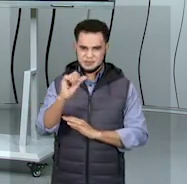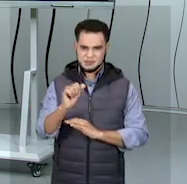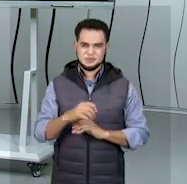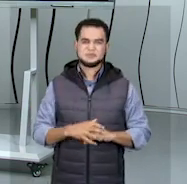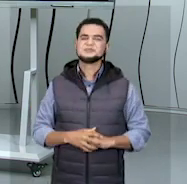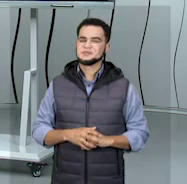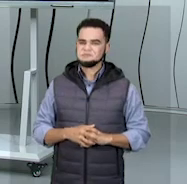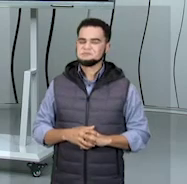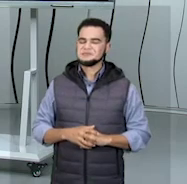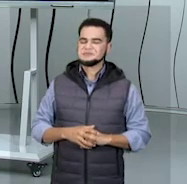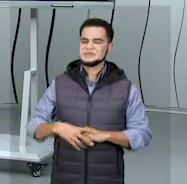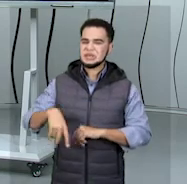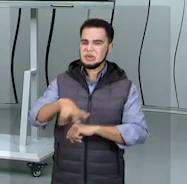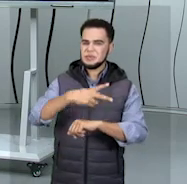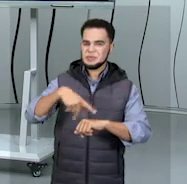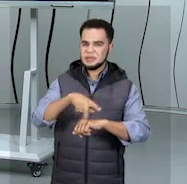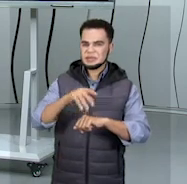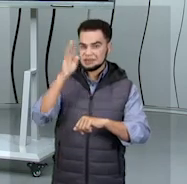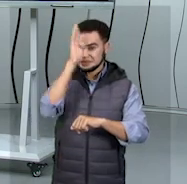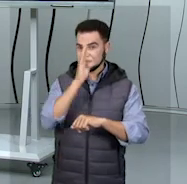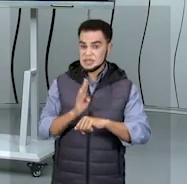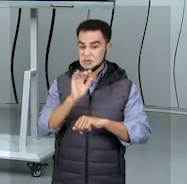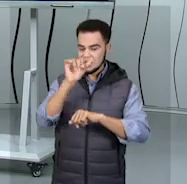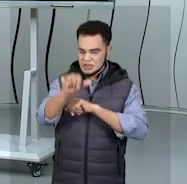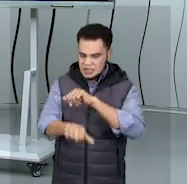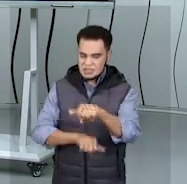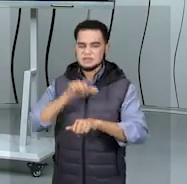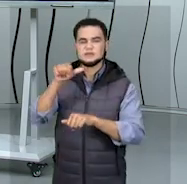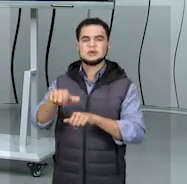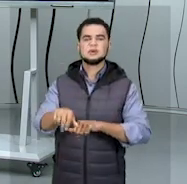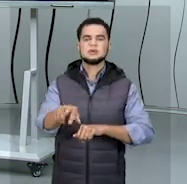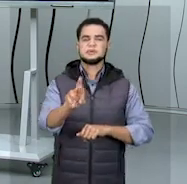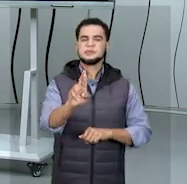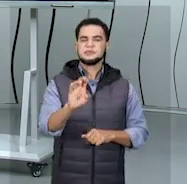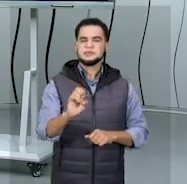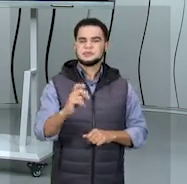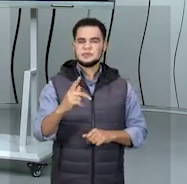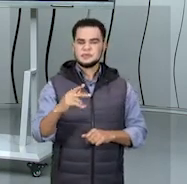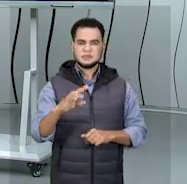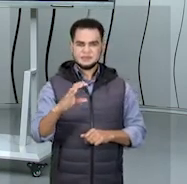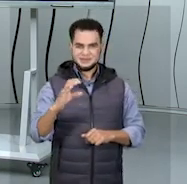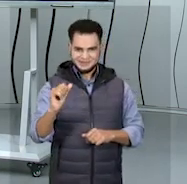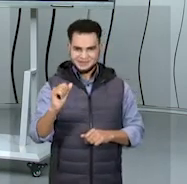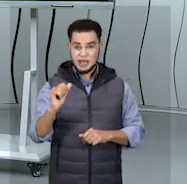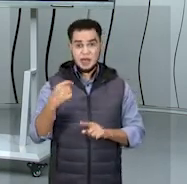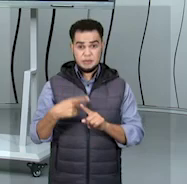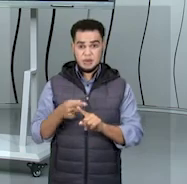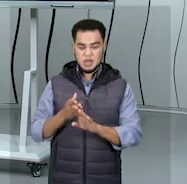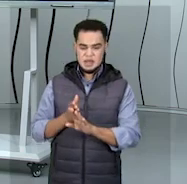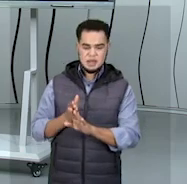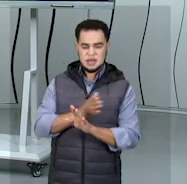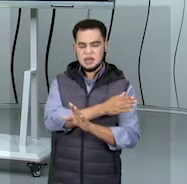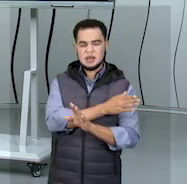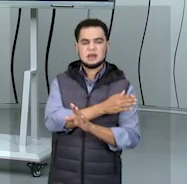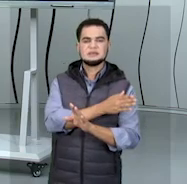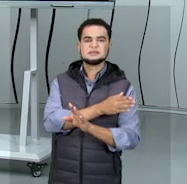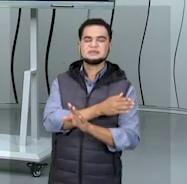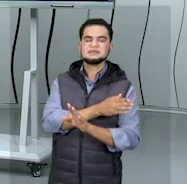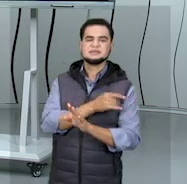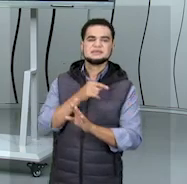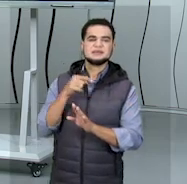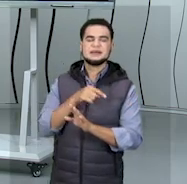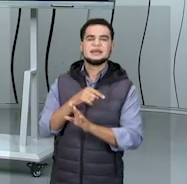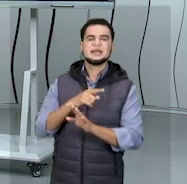Nosso país então torna-se uma república, deixa de manter